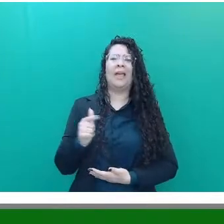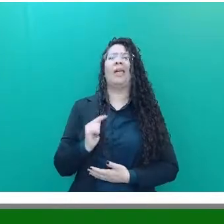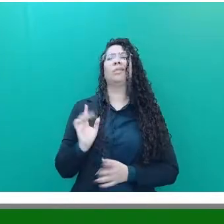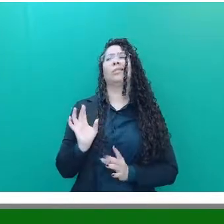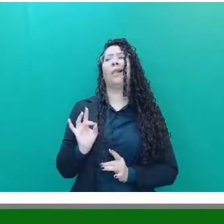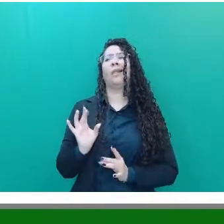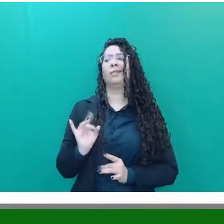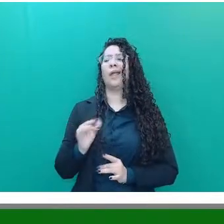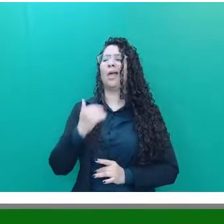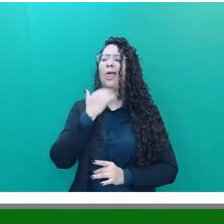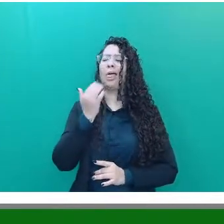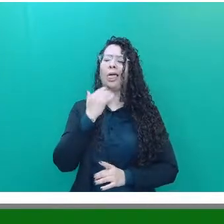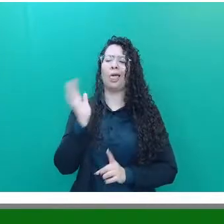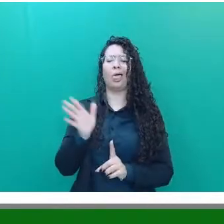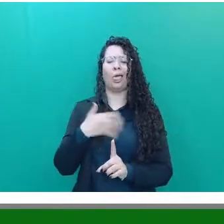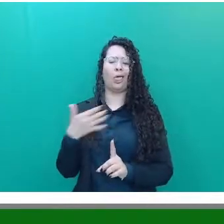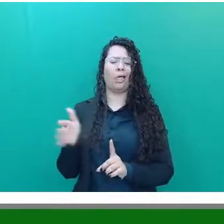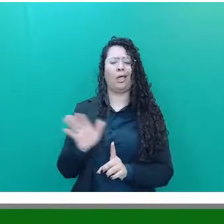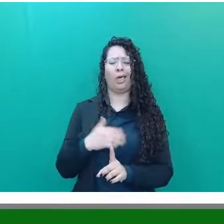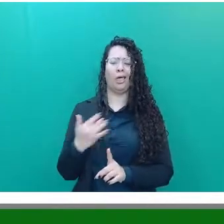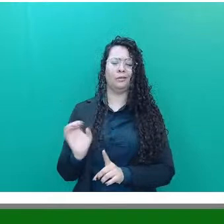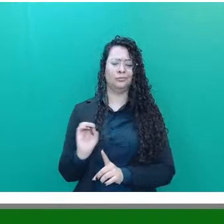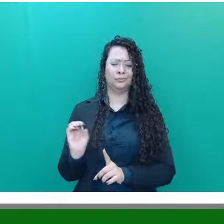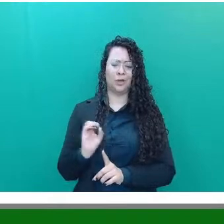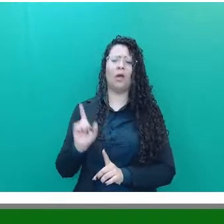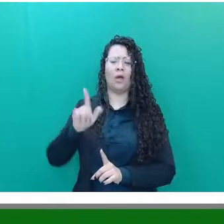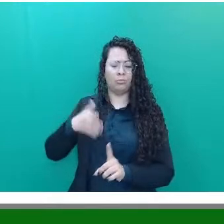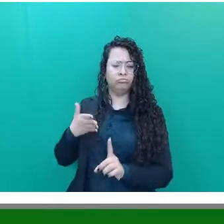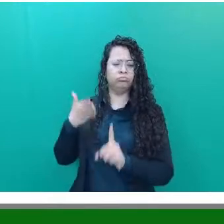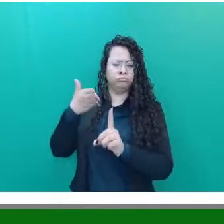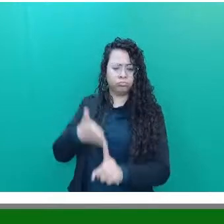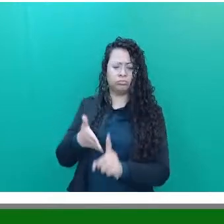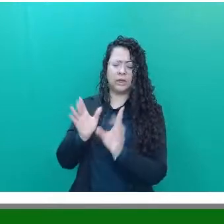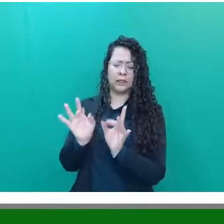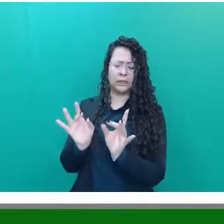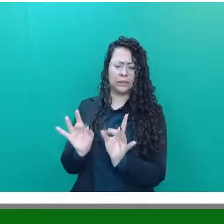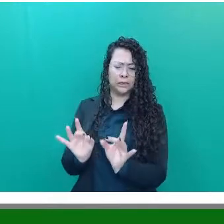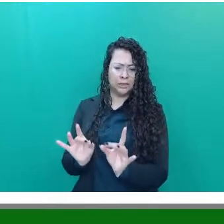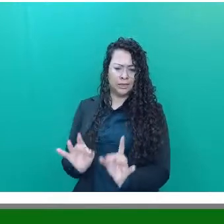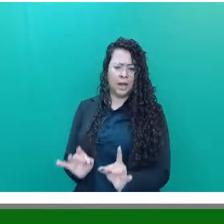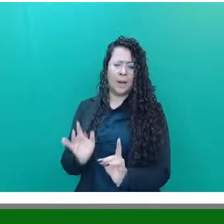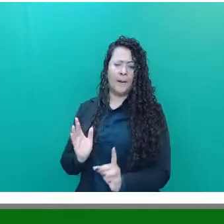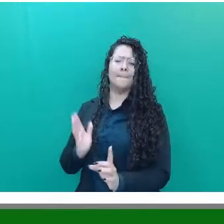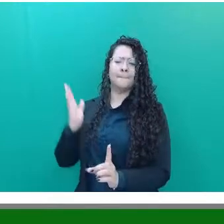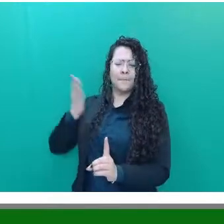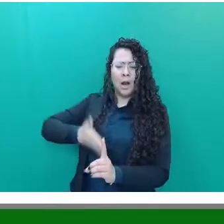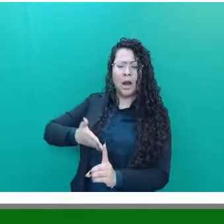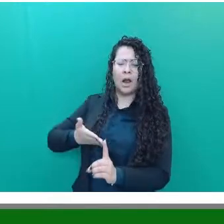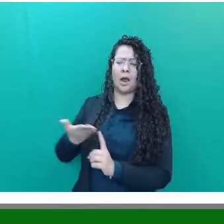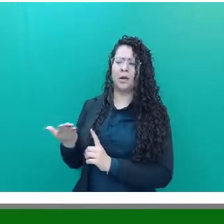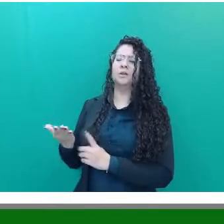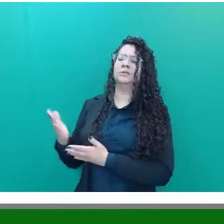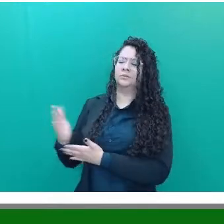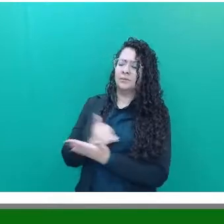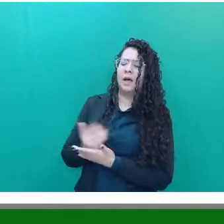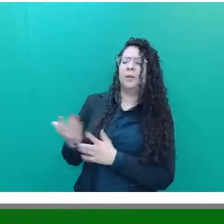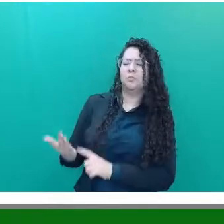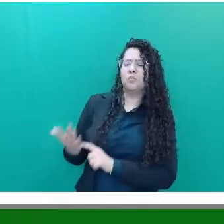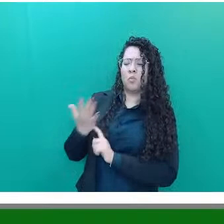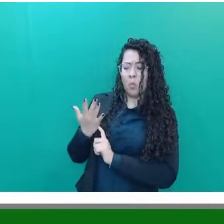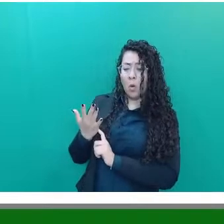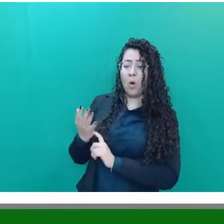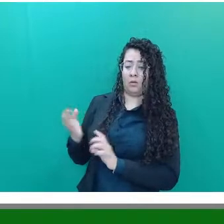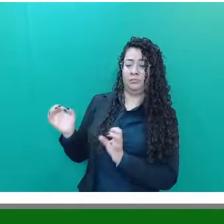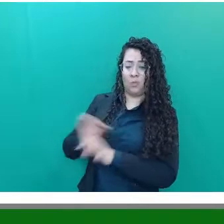tem criar expectativa e não dizer o que está fazendo, não dizer do dado, não mostrar o dado. Então, assim, é uma